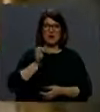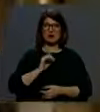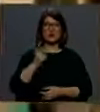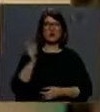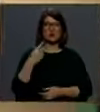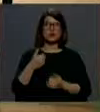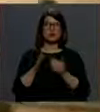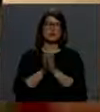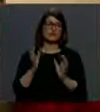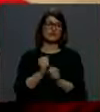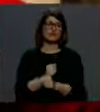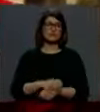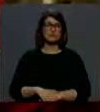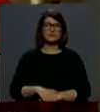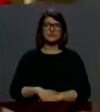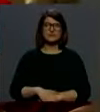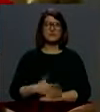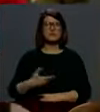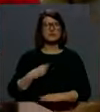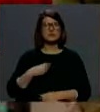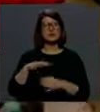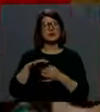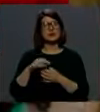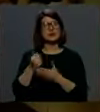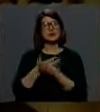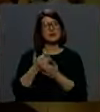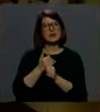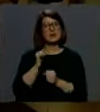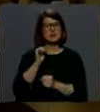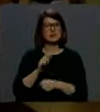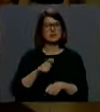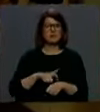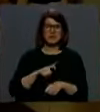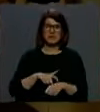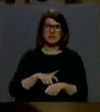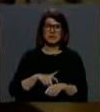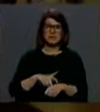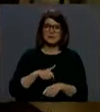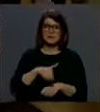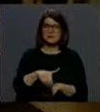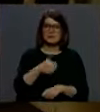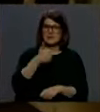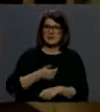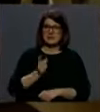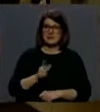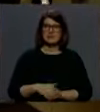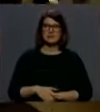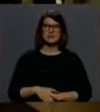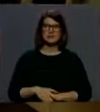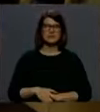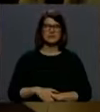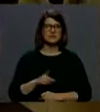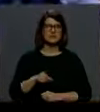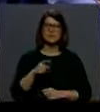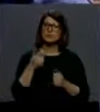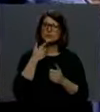todos. Para já as preocupações são com a economia da ilha e os tempos não se avizinham de feição. Isso vai fazer mal a